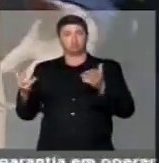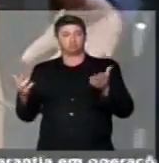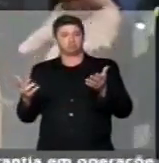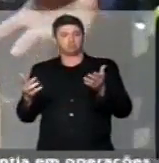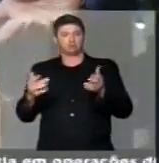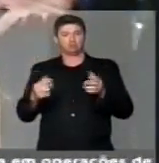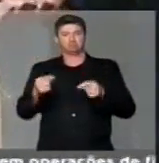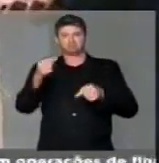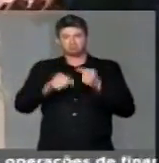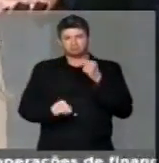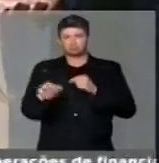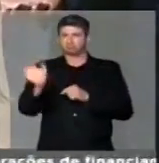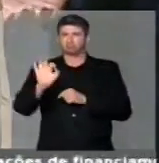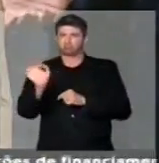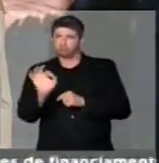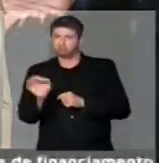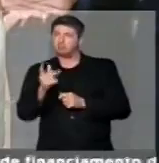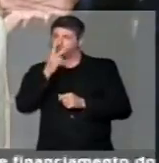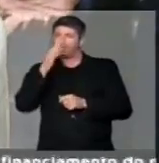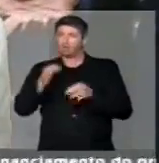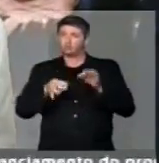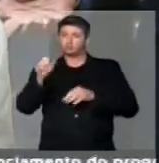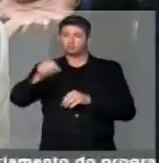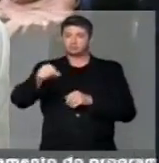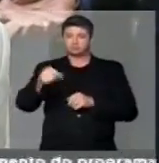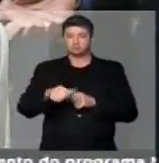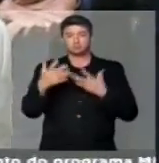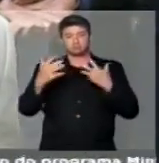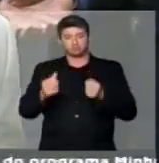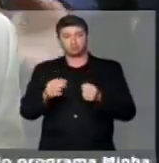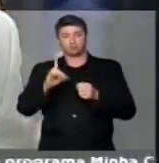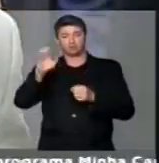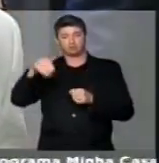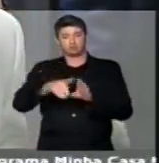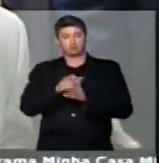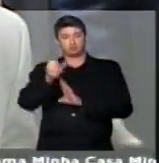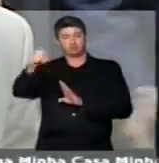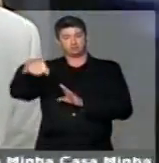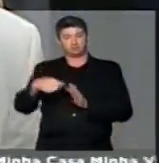nada de anormal, eu acho que é justo e, portanto, o Democratas vai votar sim.